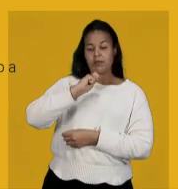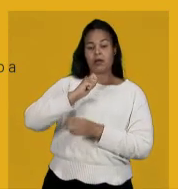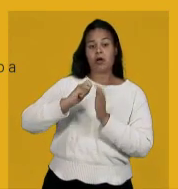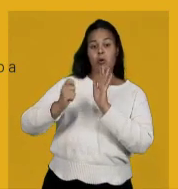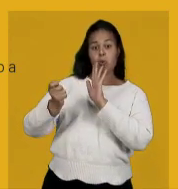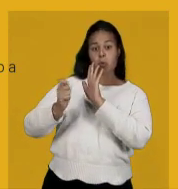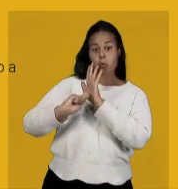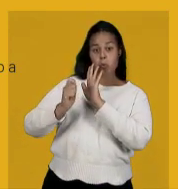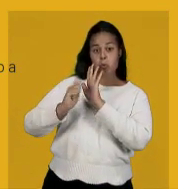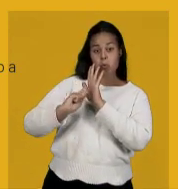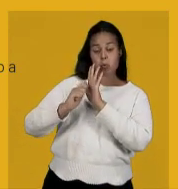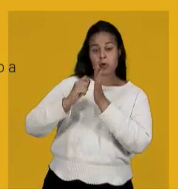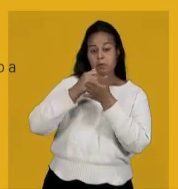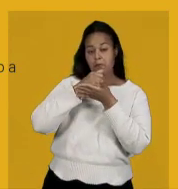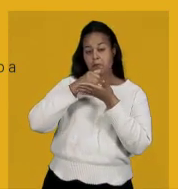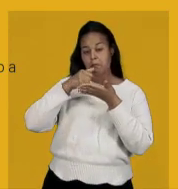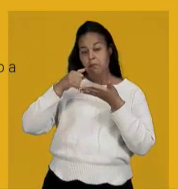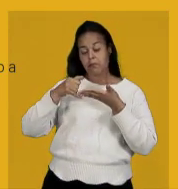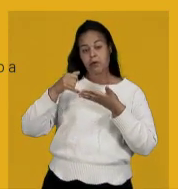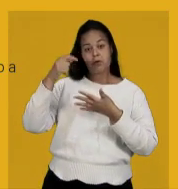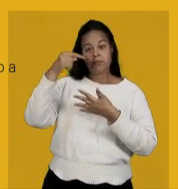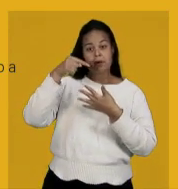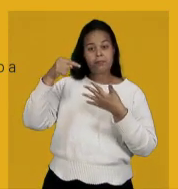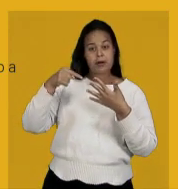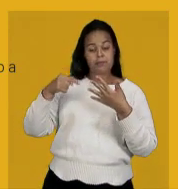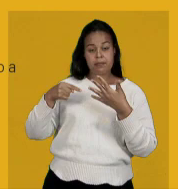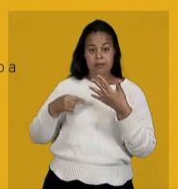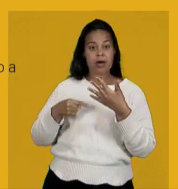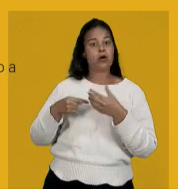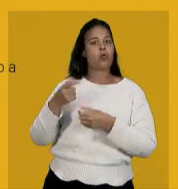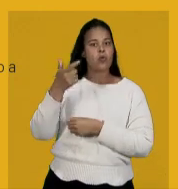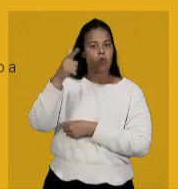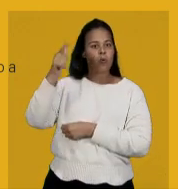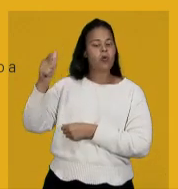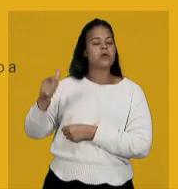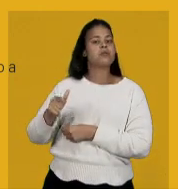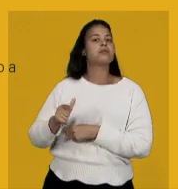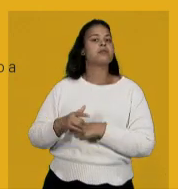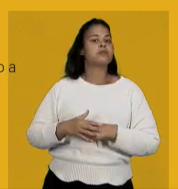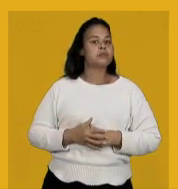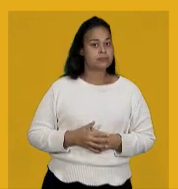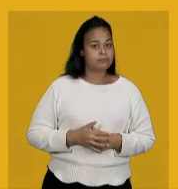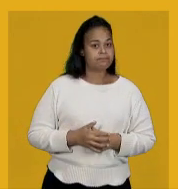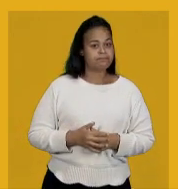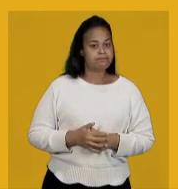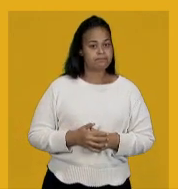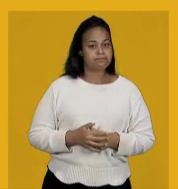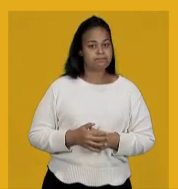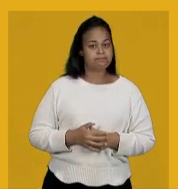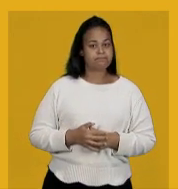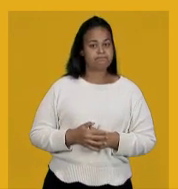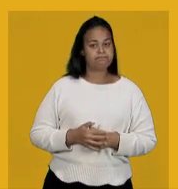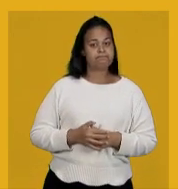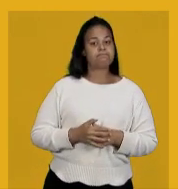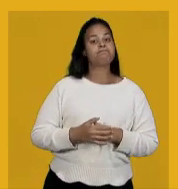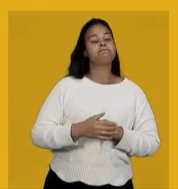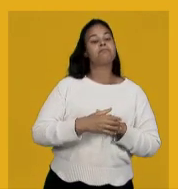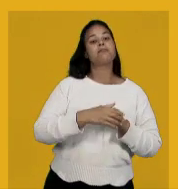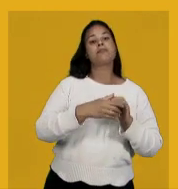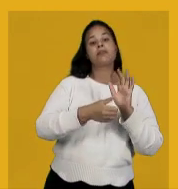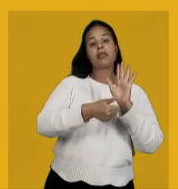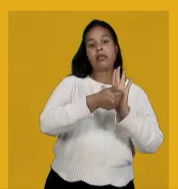disso as drogas que são lícitas e essas que a gente citou que são ilícitas. O